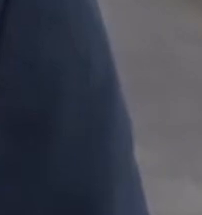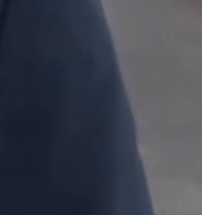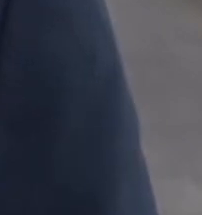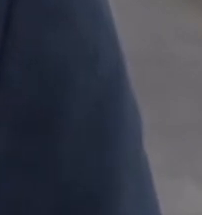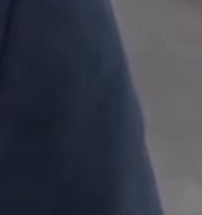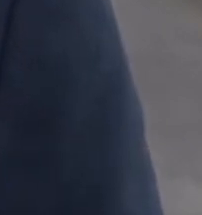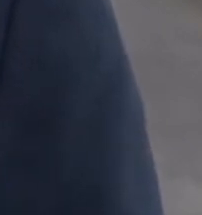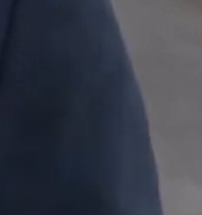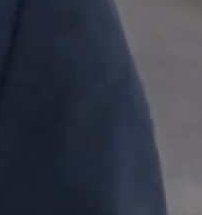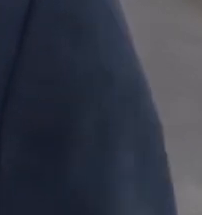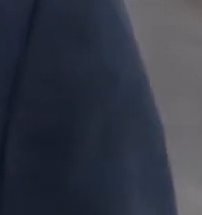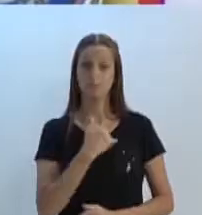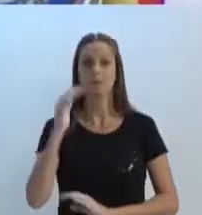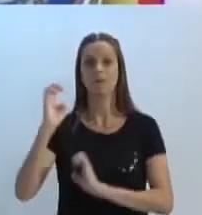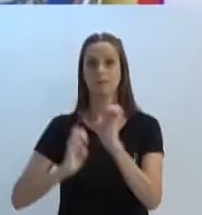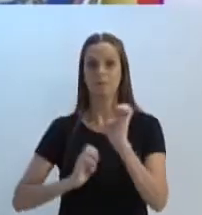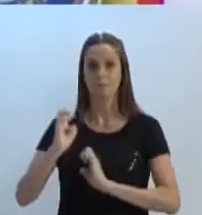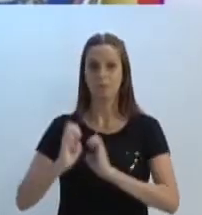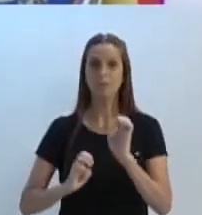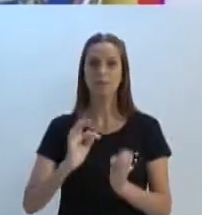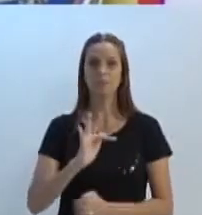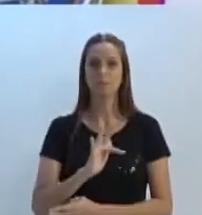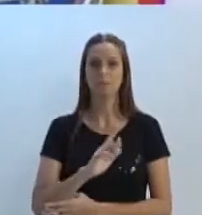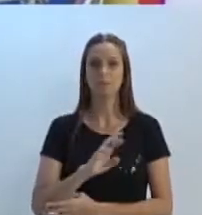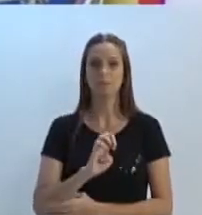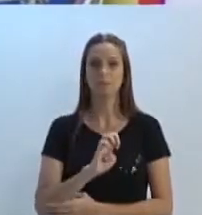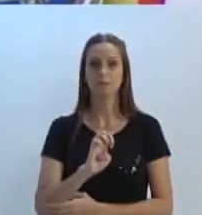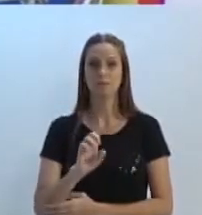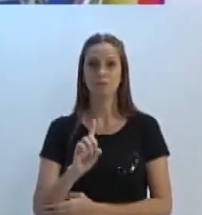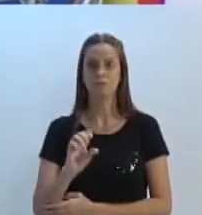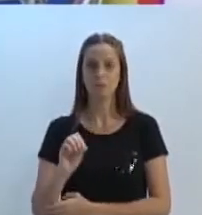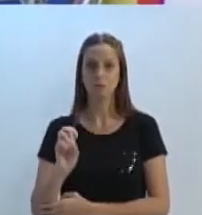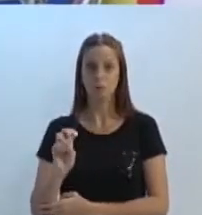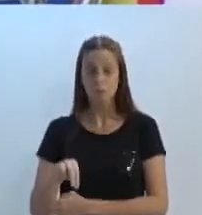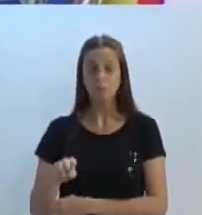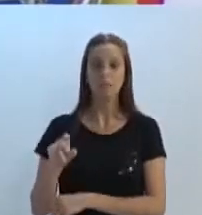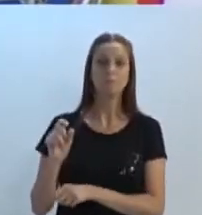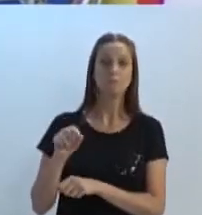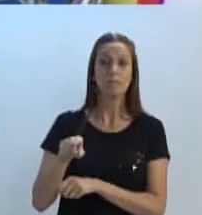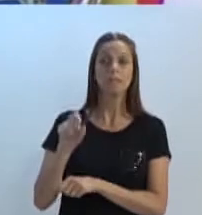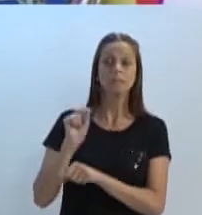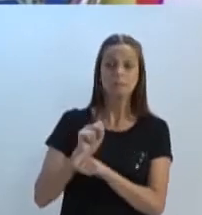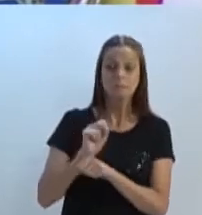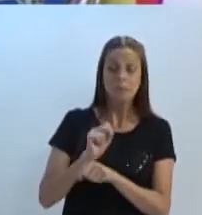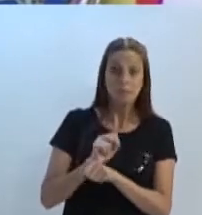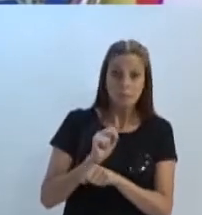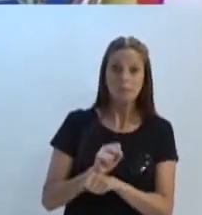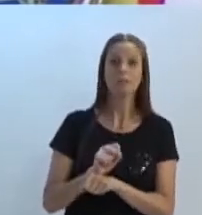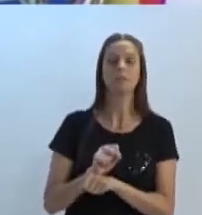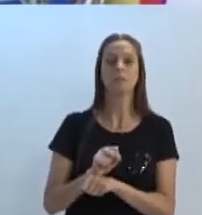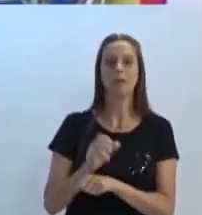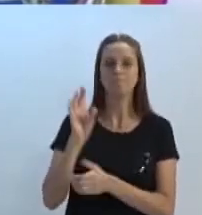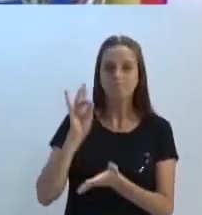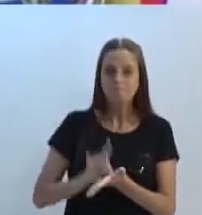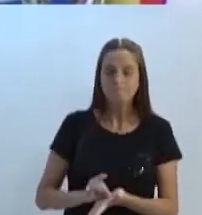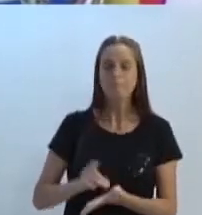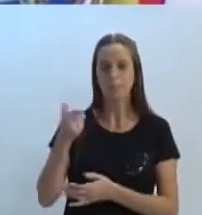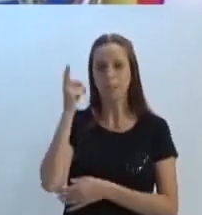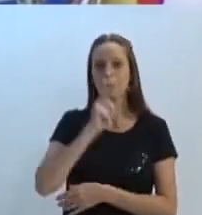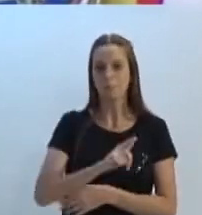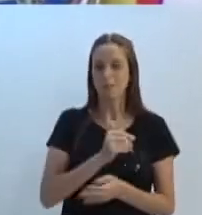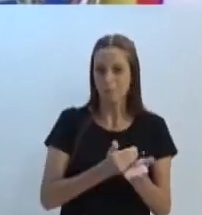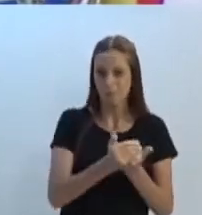militar falha, alguém morre. Nos pronunciamentos, o vereador Jens Mantal falou sobre a necessidade da limpeza